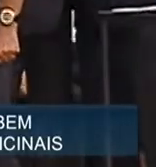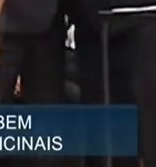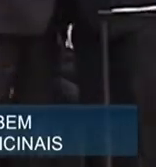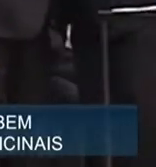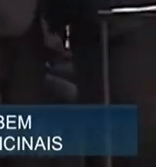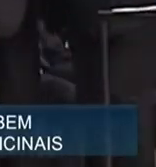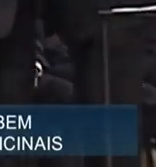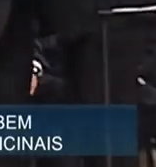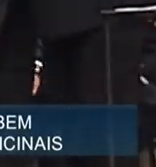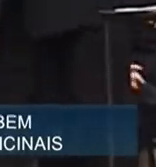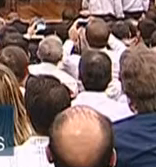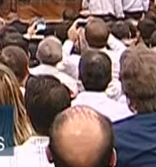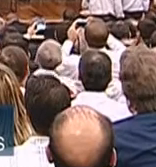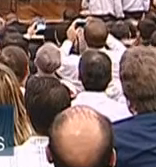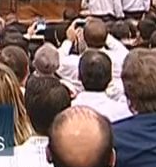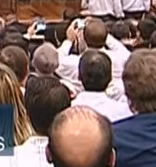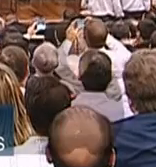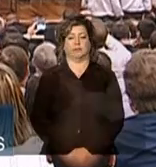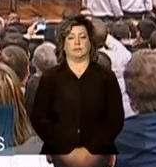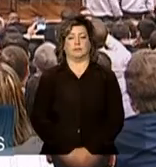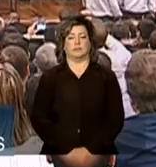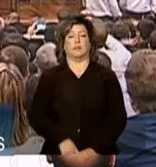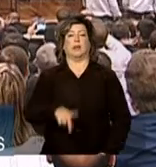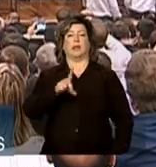Linha Nova, Nicolau Haas,